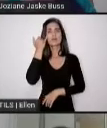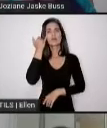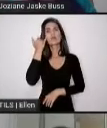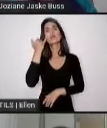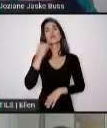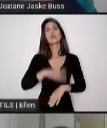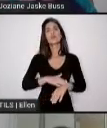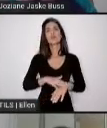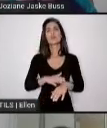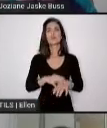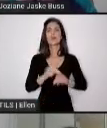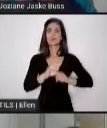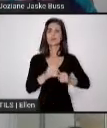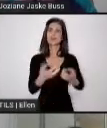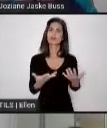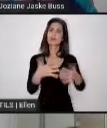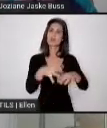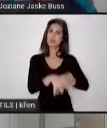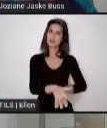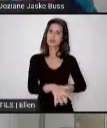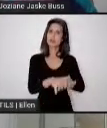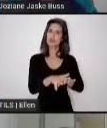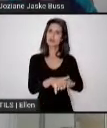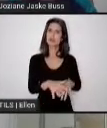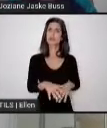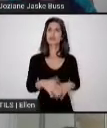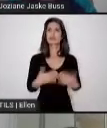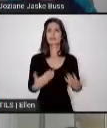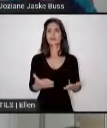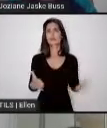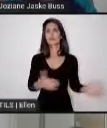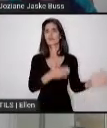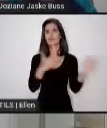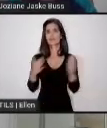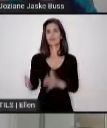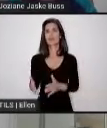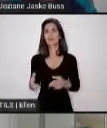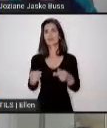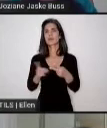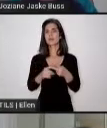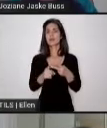aí, então, a gente passa para esse segundo tópico, né?